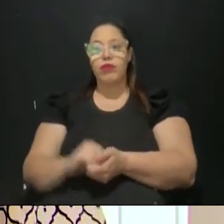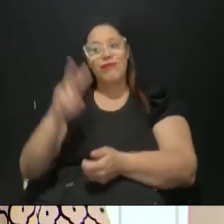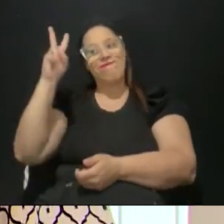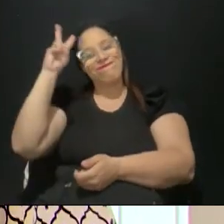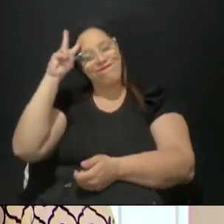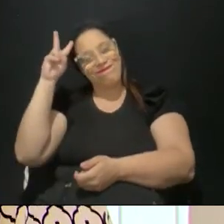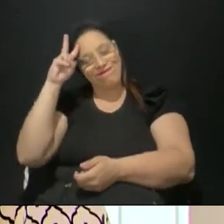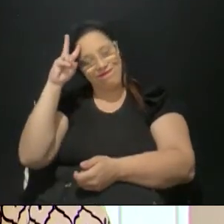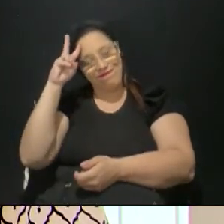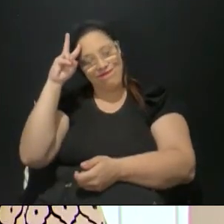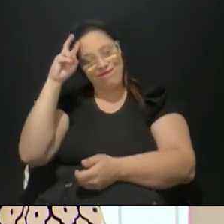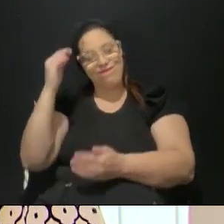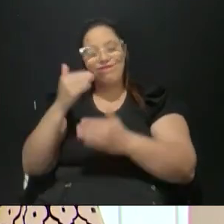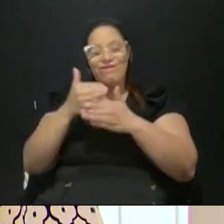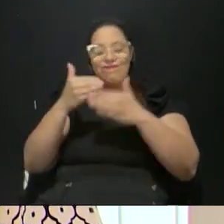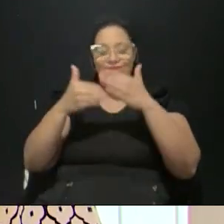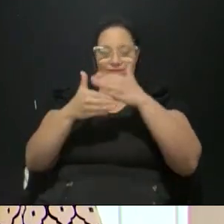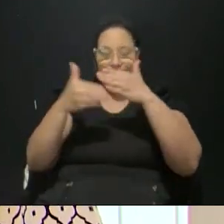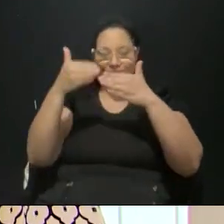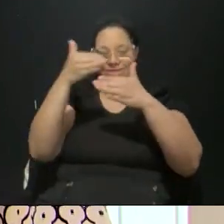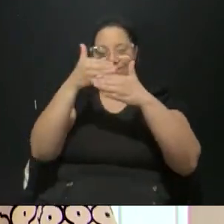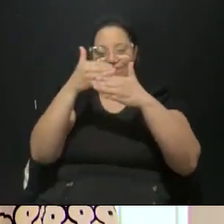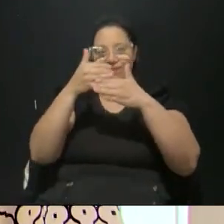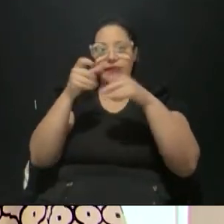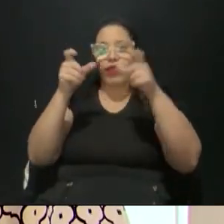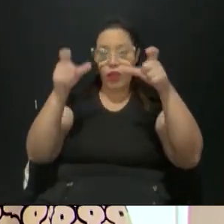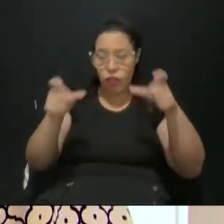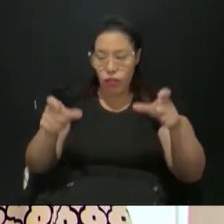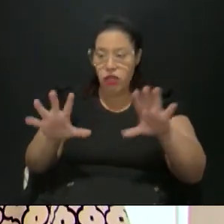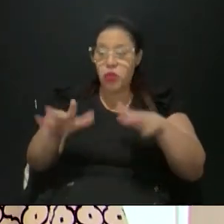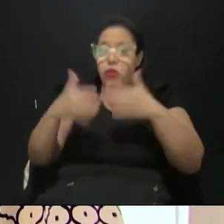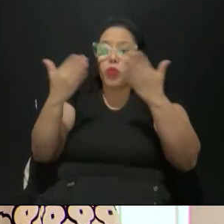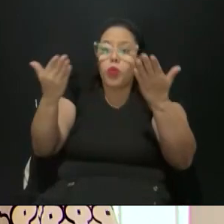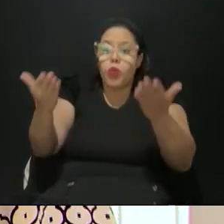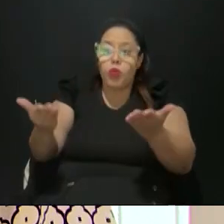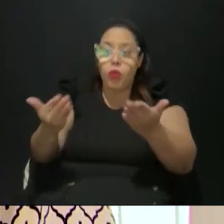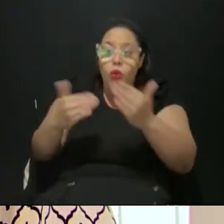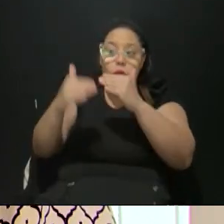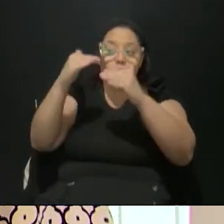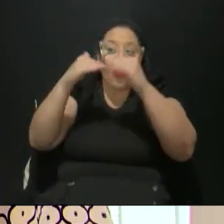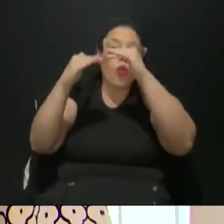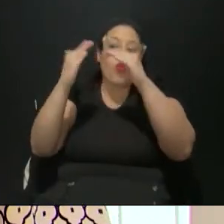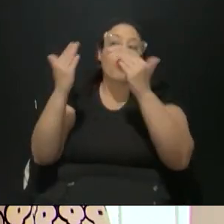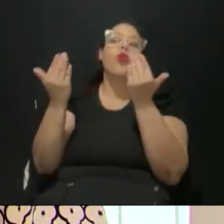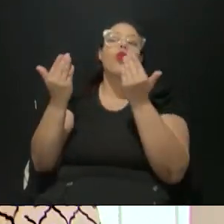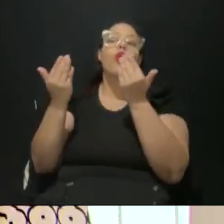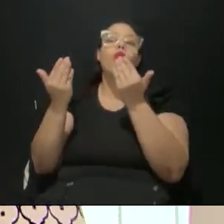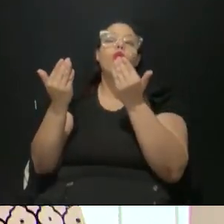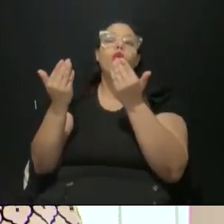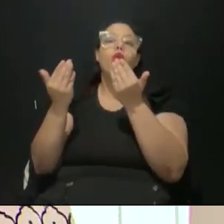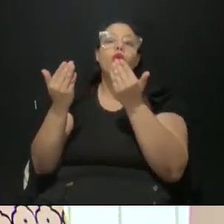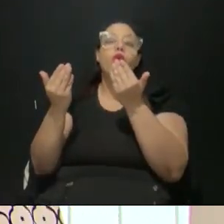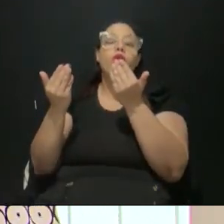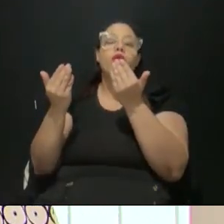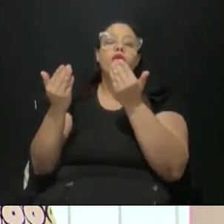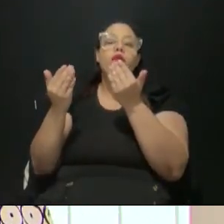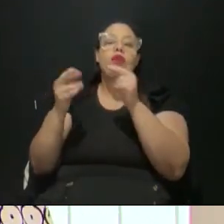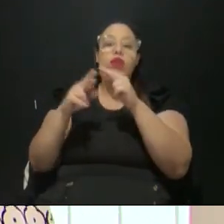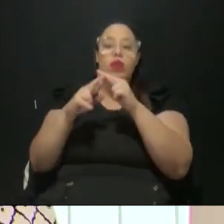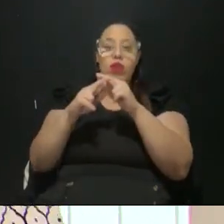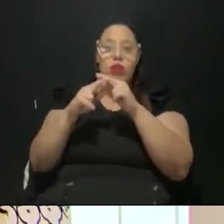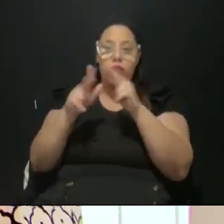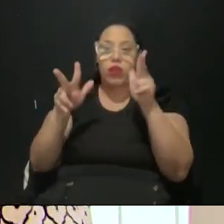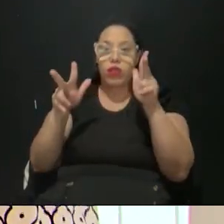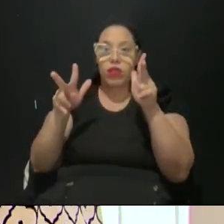a história Constru em cima de quem são né qual a trajetória o que deixou e a